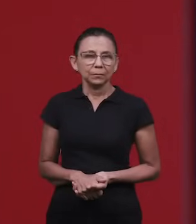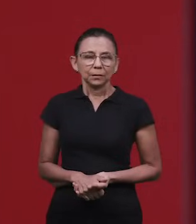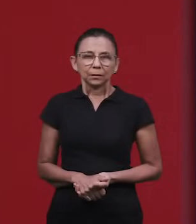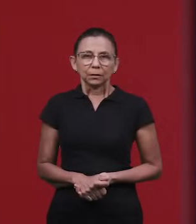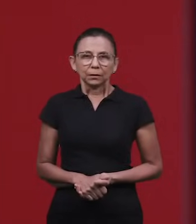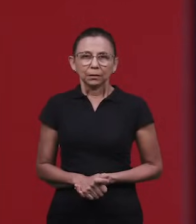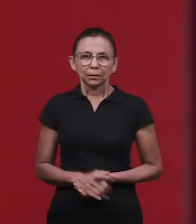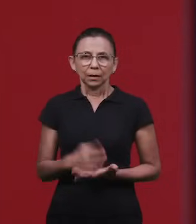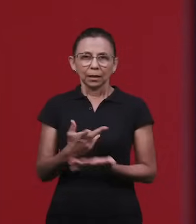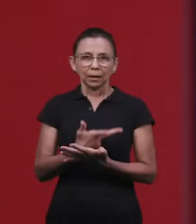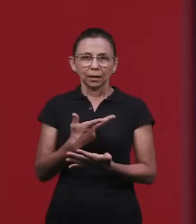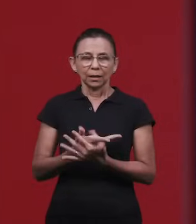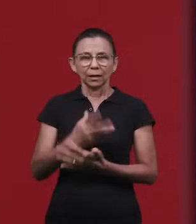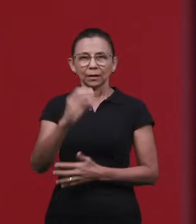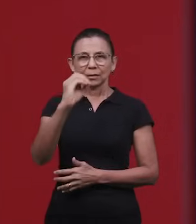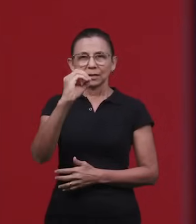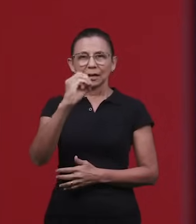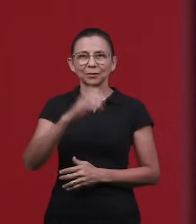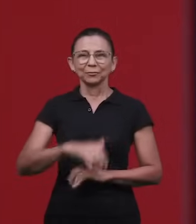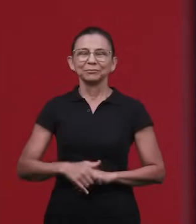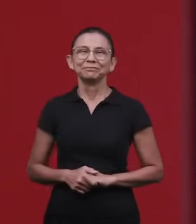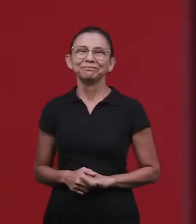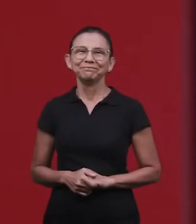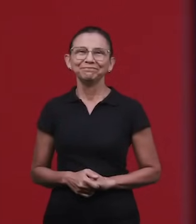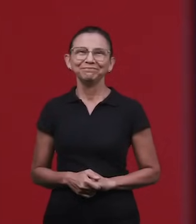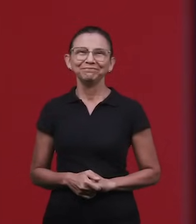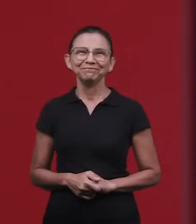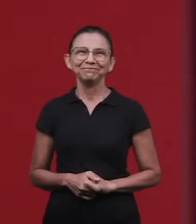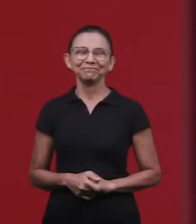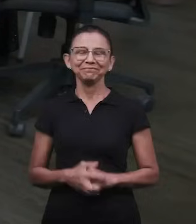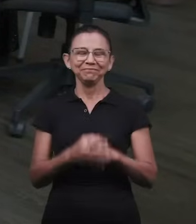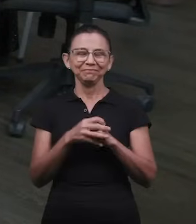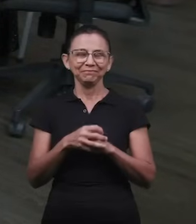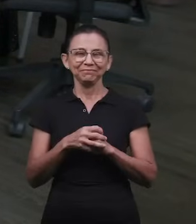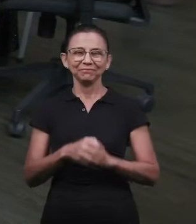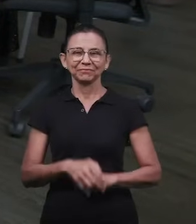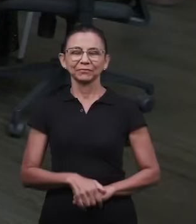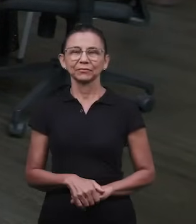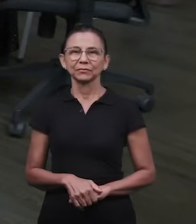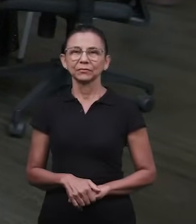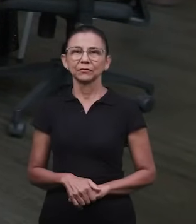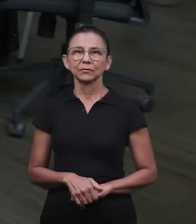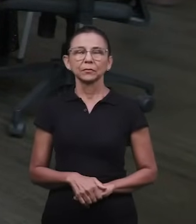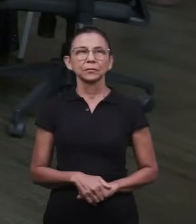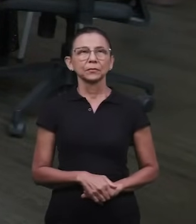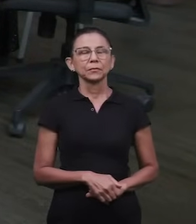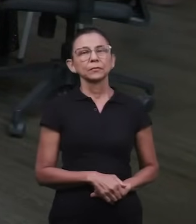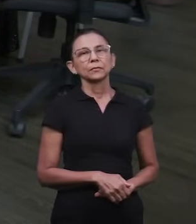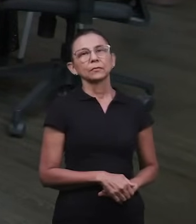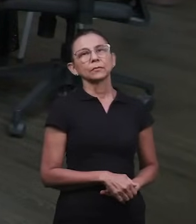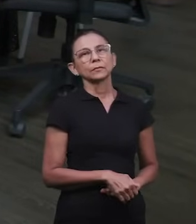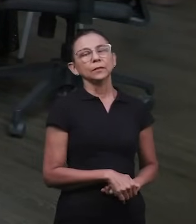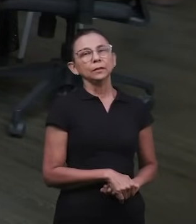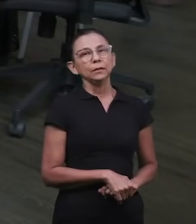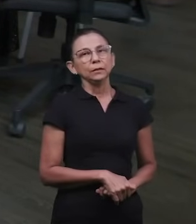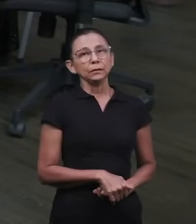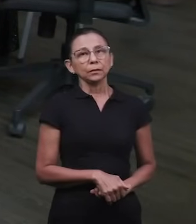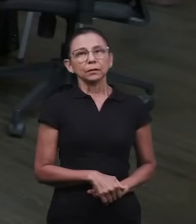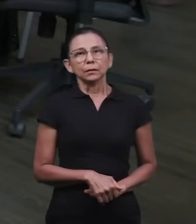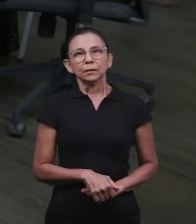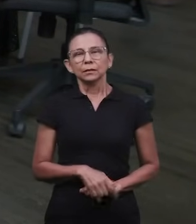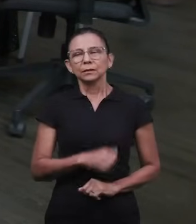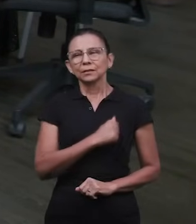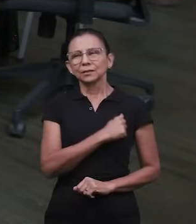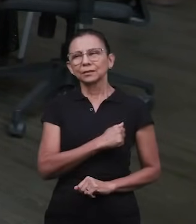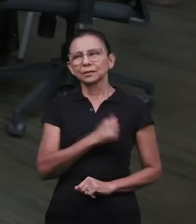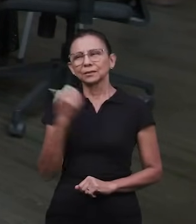é zero, porque é o Senhor que vai conduzir todas as coisas. Amém. Glória a Jesus. A única coisa que eu me ressinto da nossa época